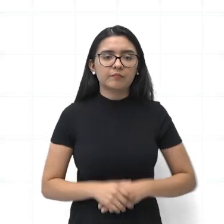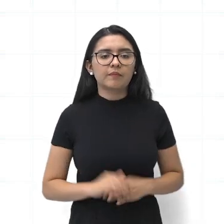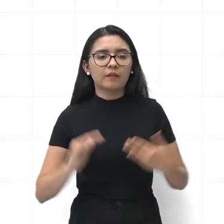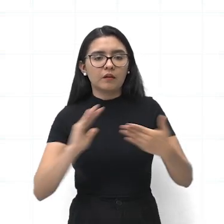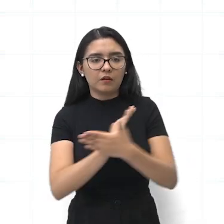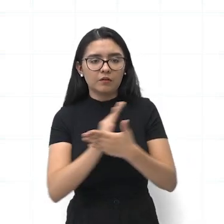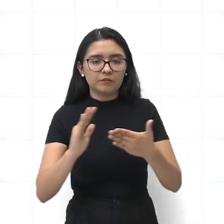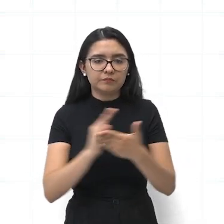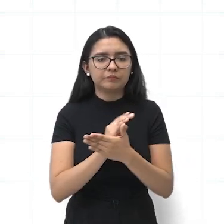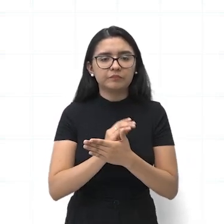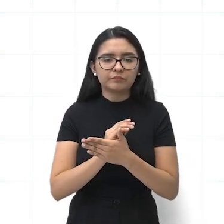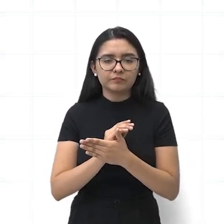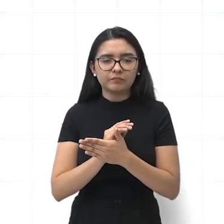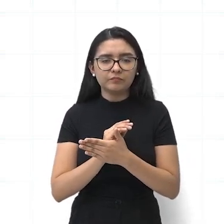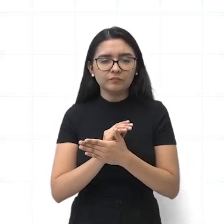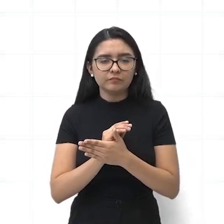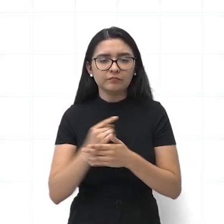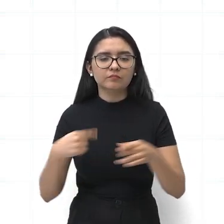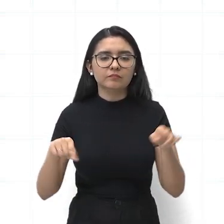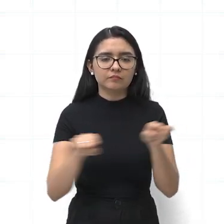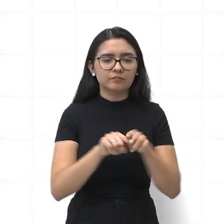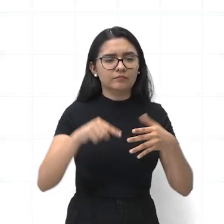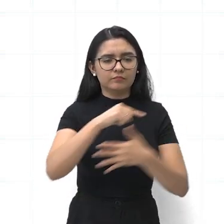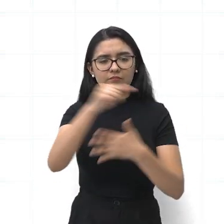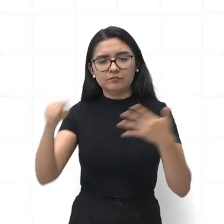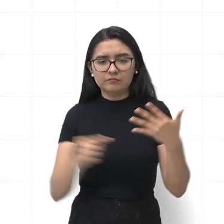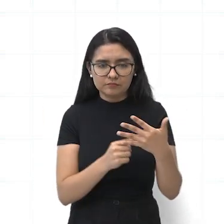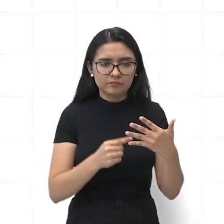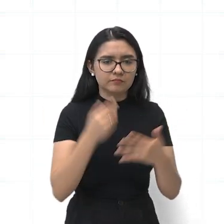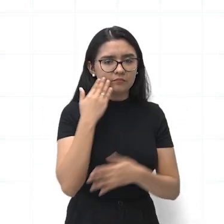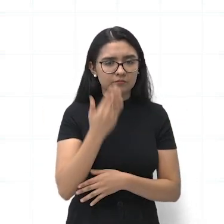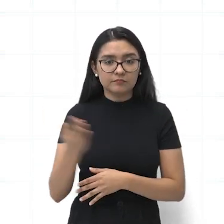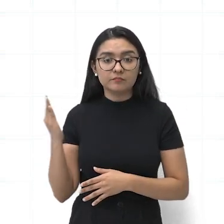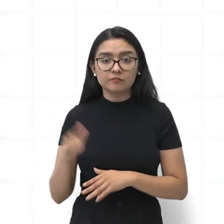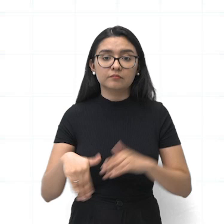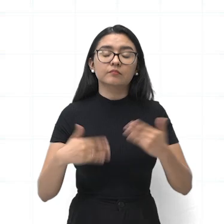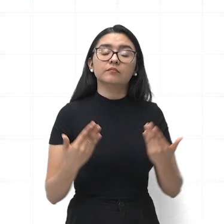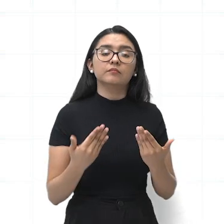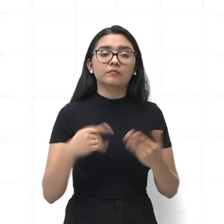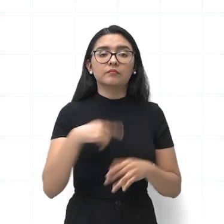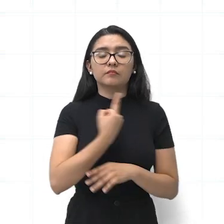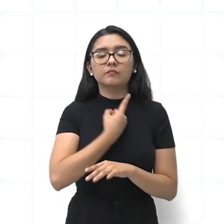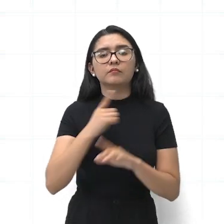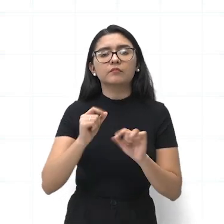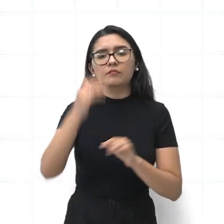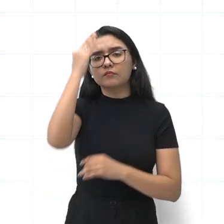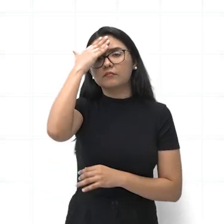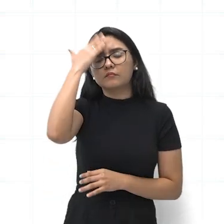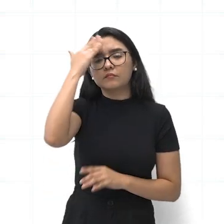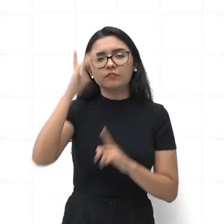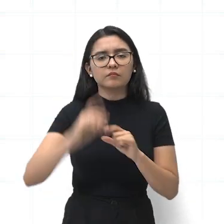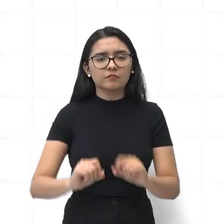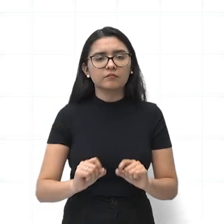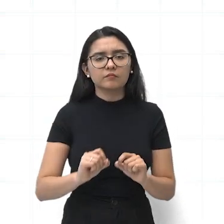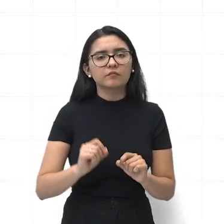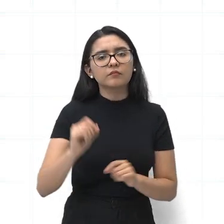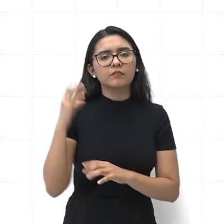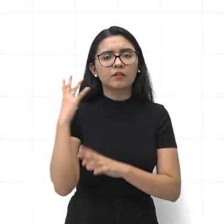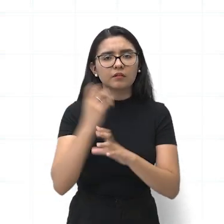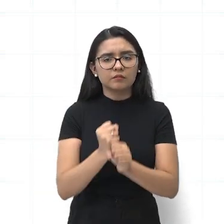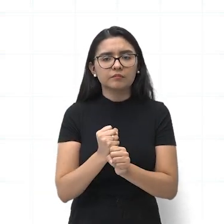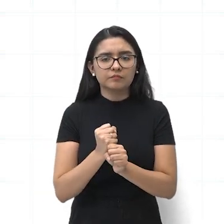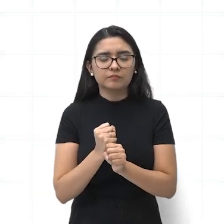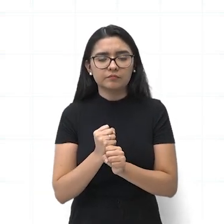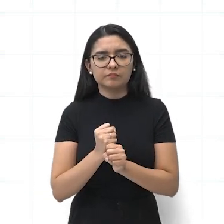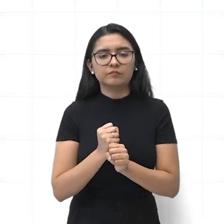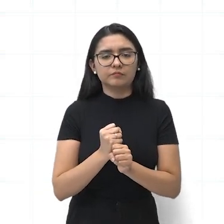algumas saídas de gravata, contragolpes, esquivas. E para a gente saber aí um pouco mais, já entrando